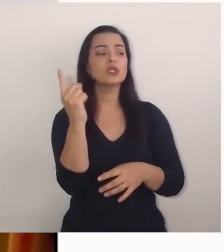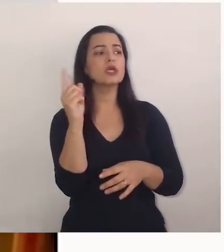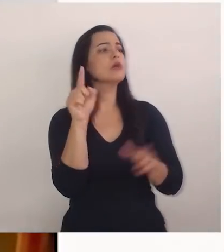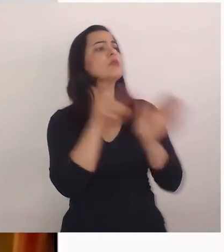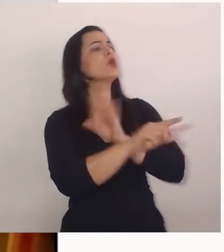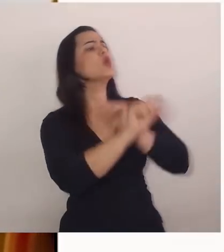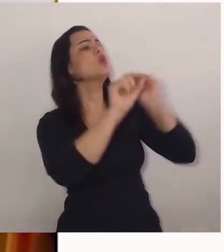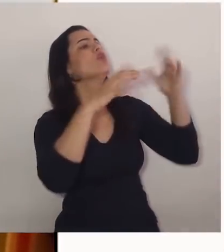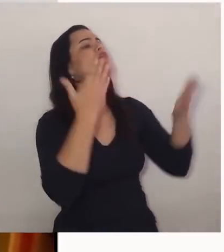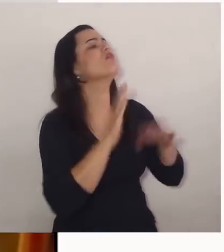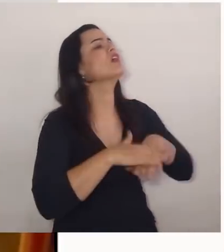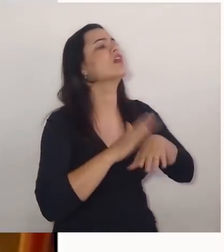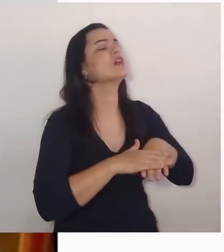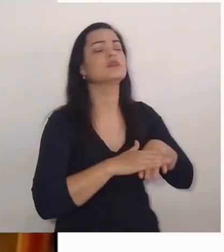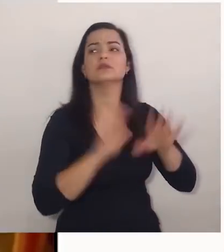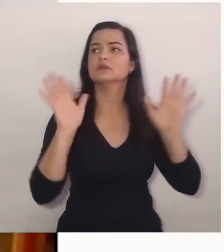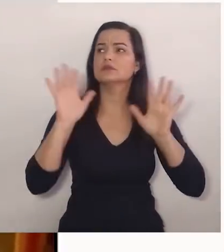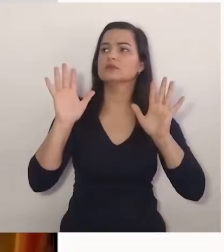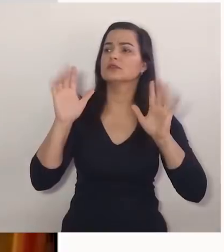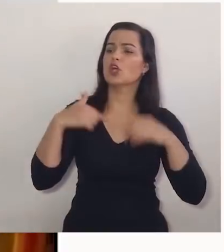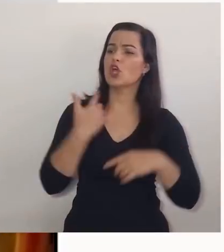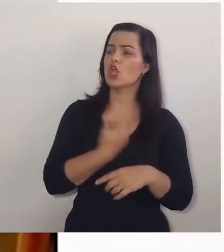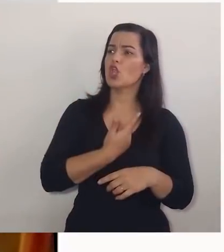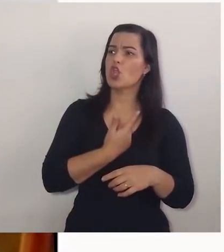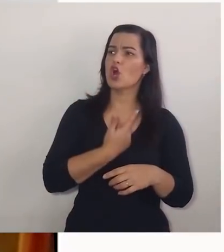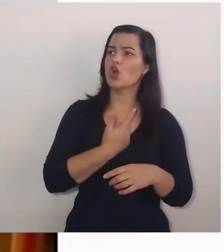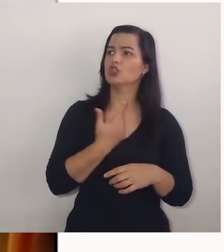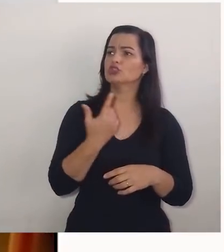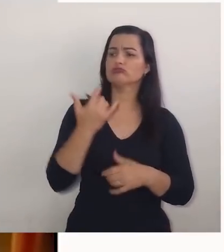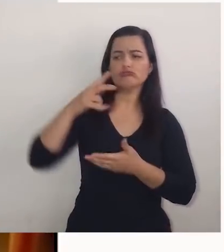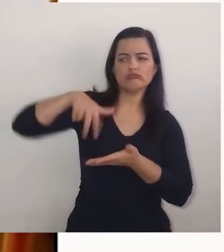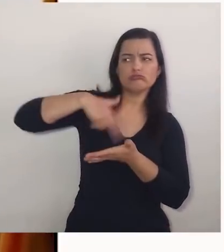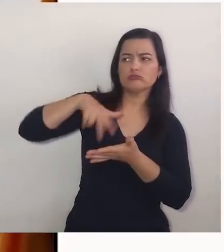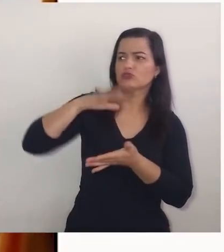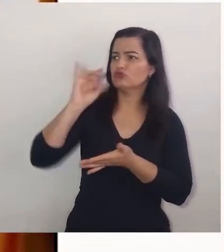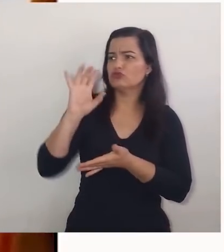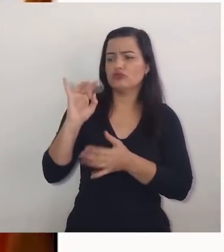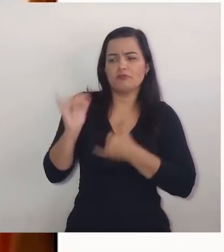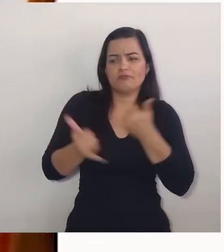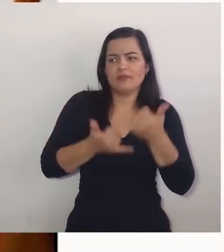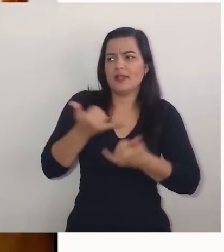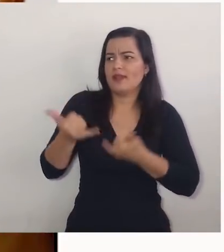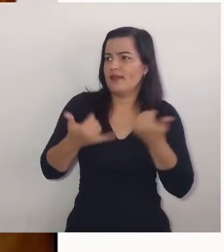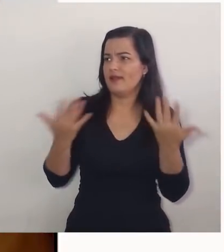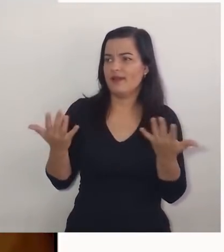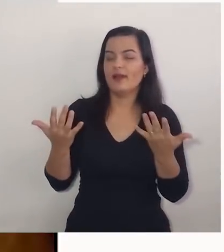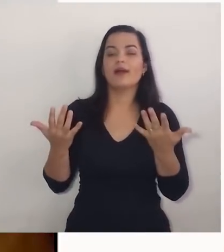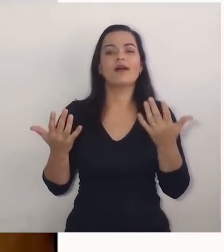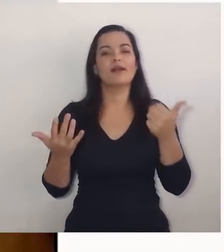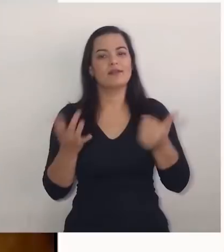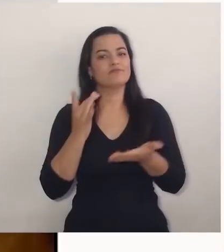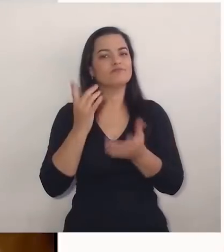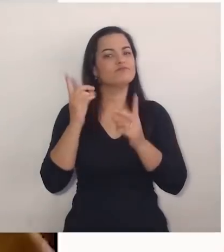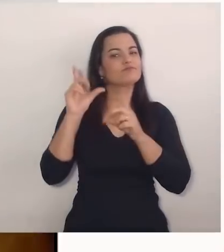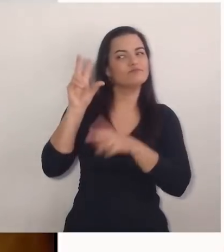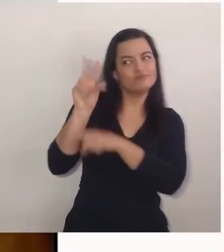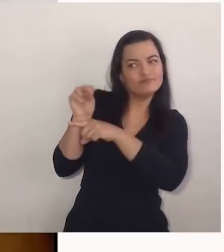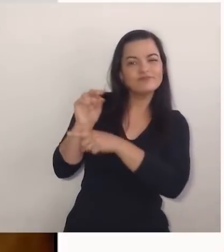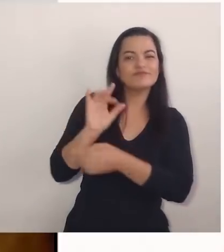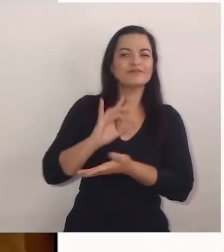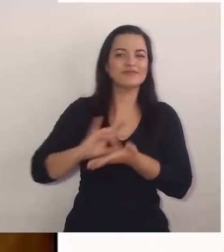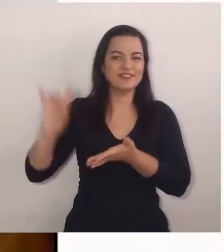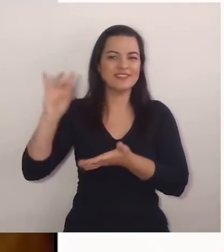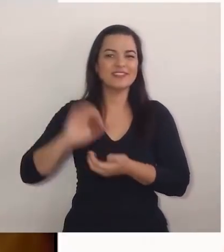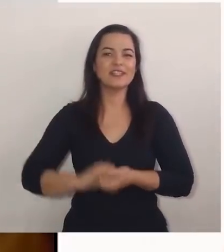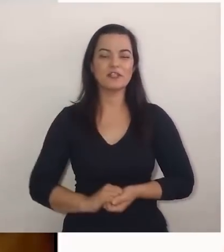jogando, estavam dançando capoeira. E assim enganavam o seu inimigo. Esse daqui é o